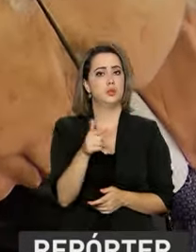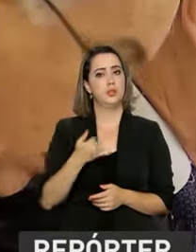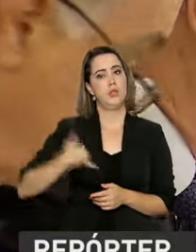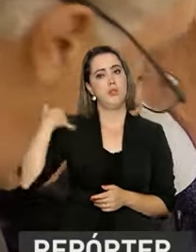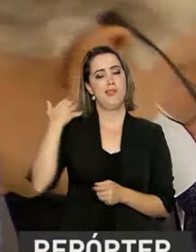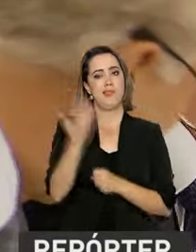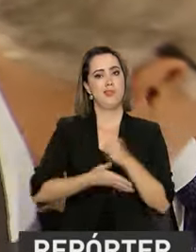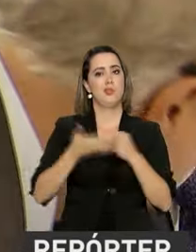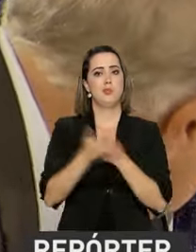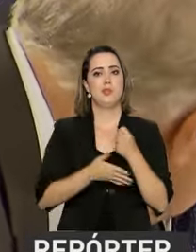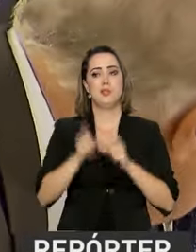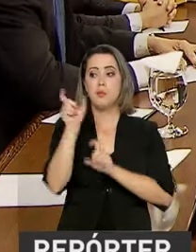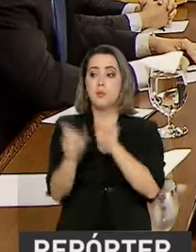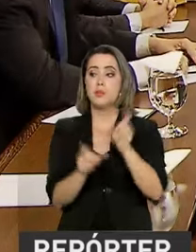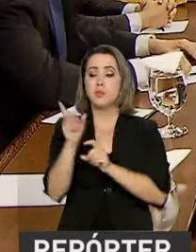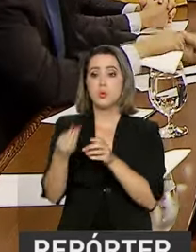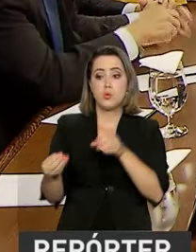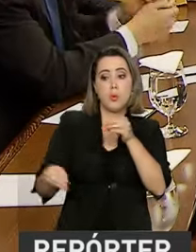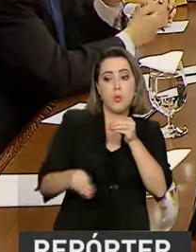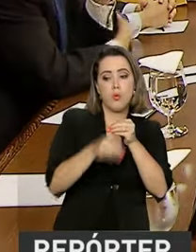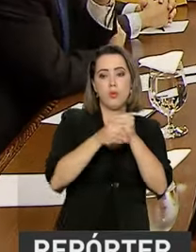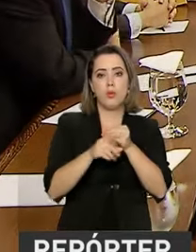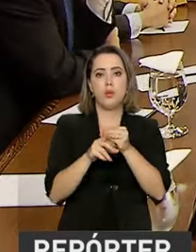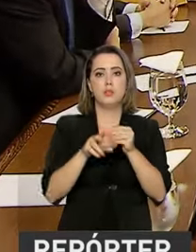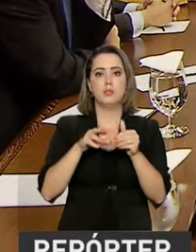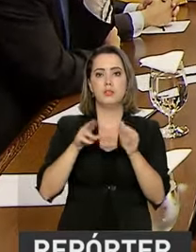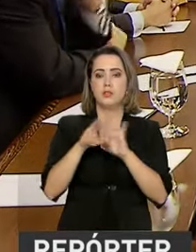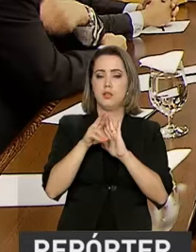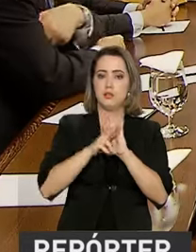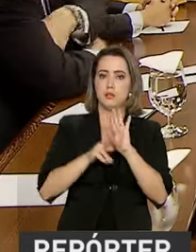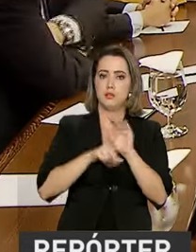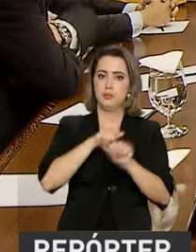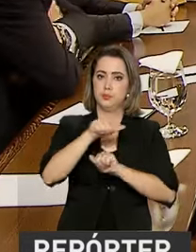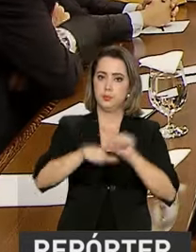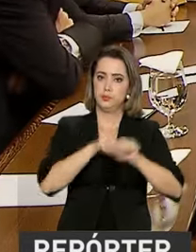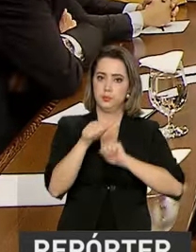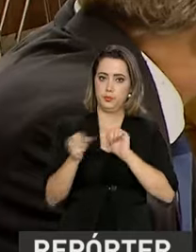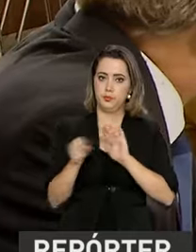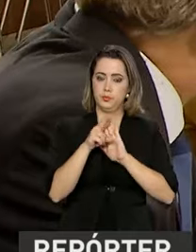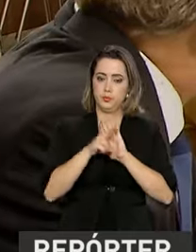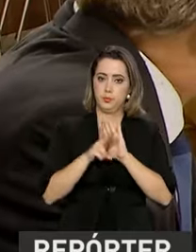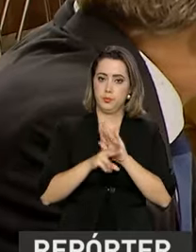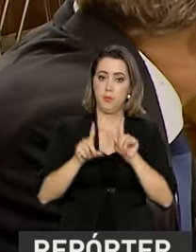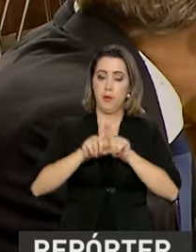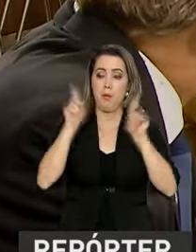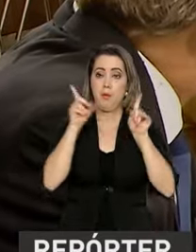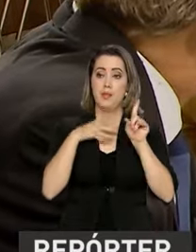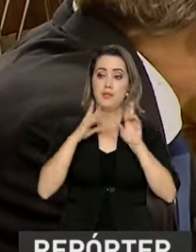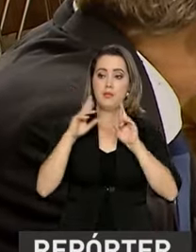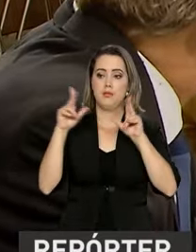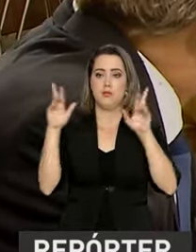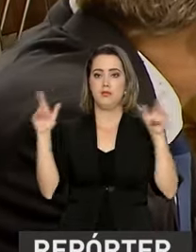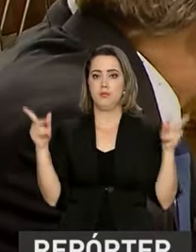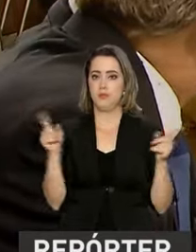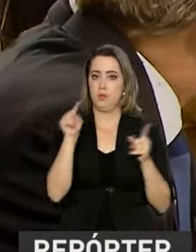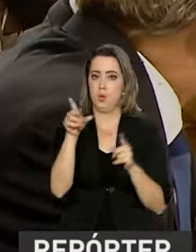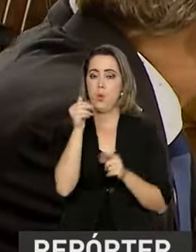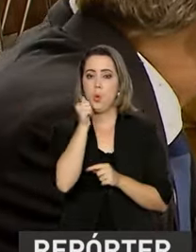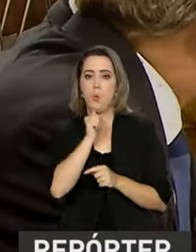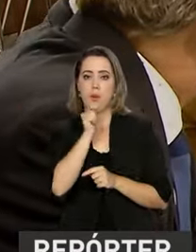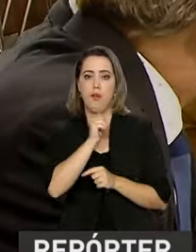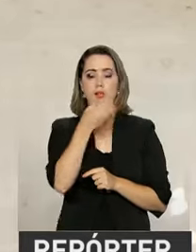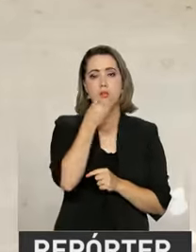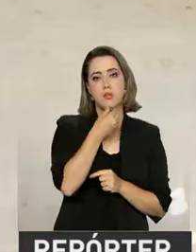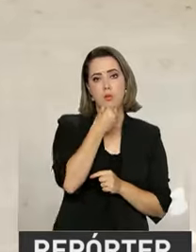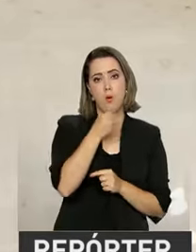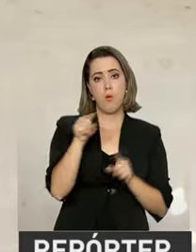idade mínima para o trabalhador ser enquadrado nas regras de transição para o novo sistema Mas elas serão difer hom e